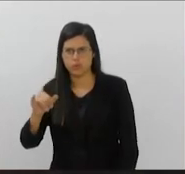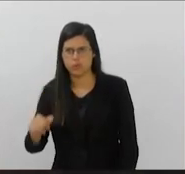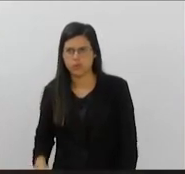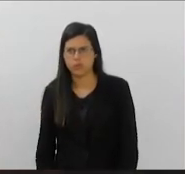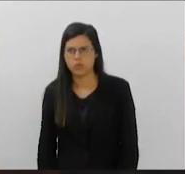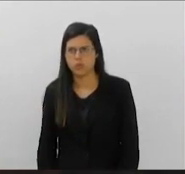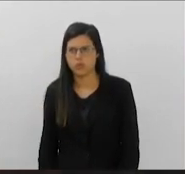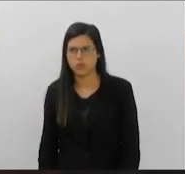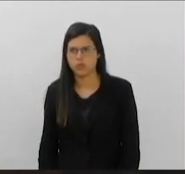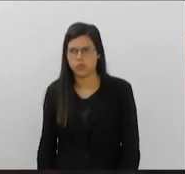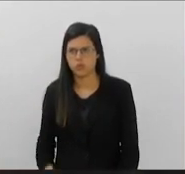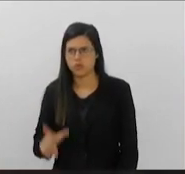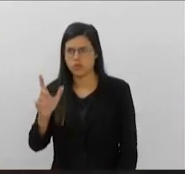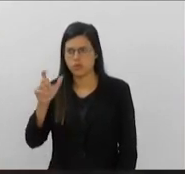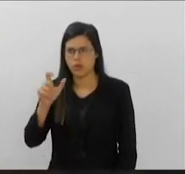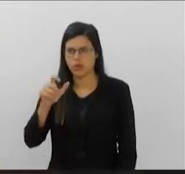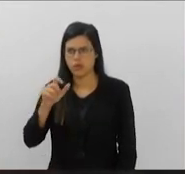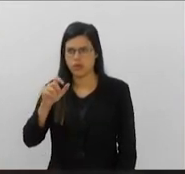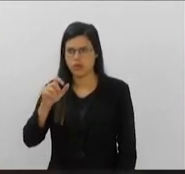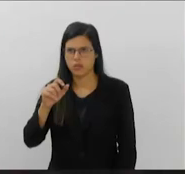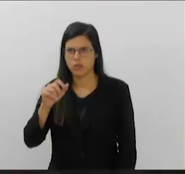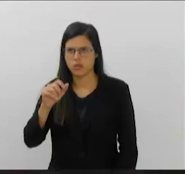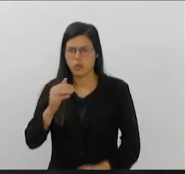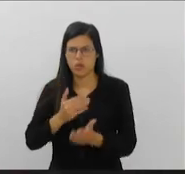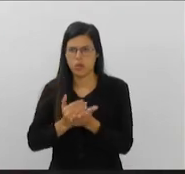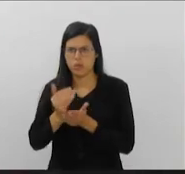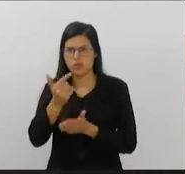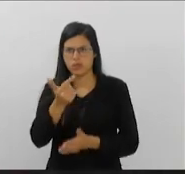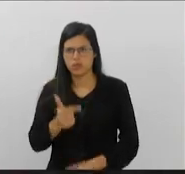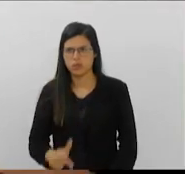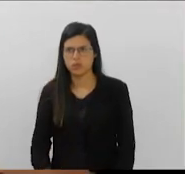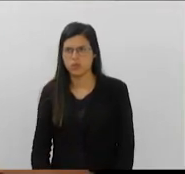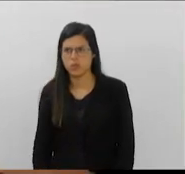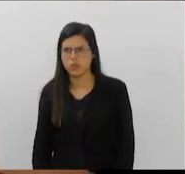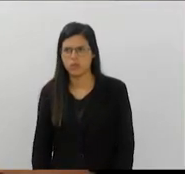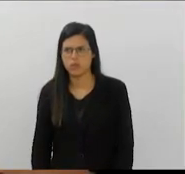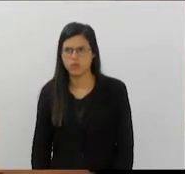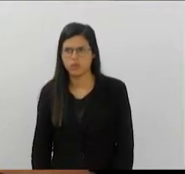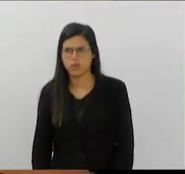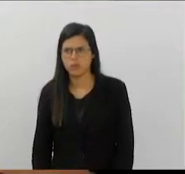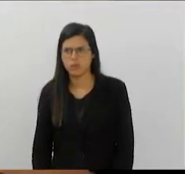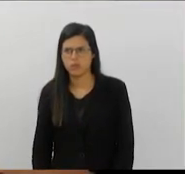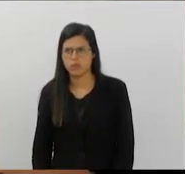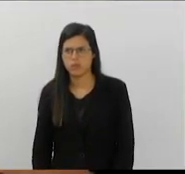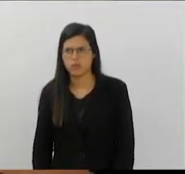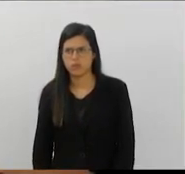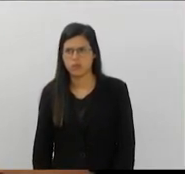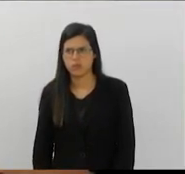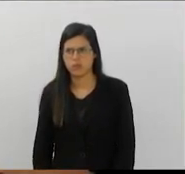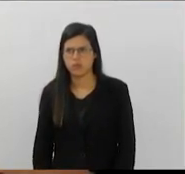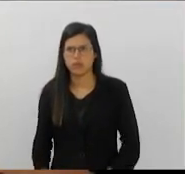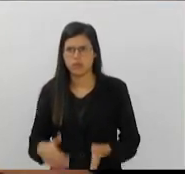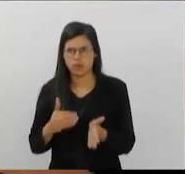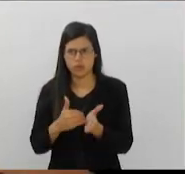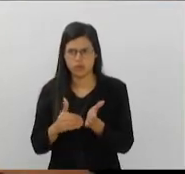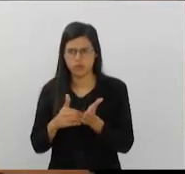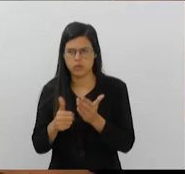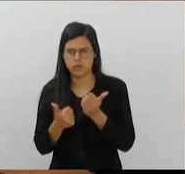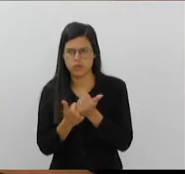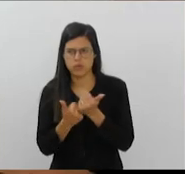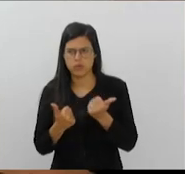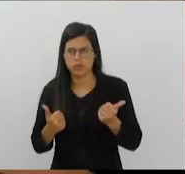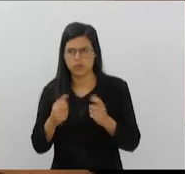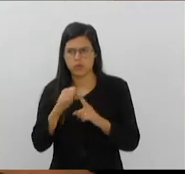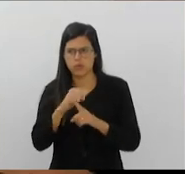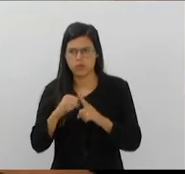Ela está falando do cartão recomeçar. Não foi entregue ainda na maioria das... Oi? É a Secretaria de Assistência Social. Sim, não foi